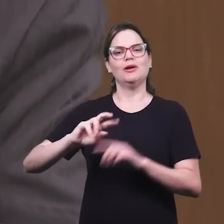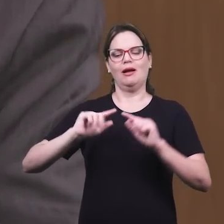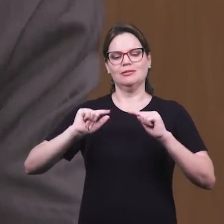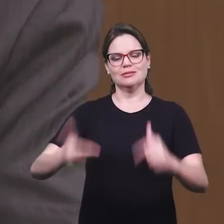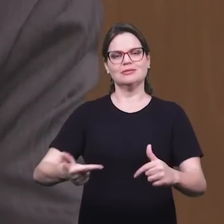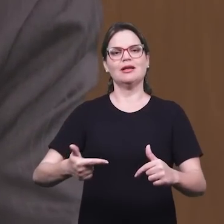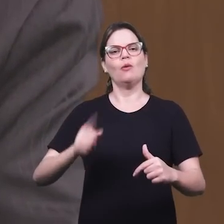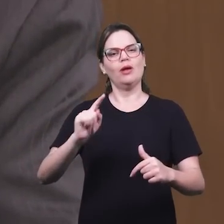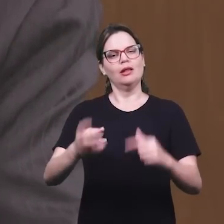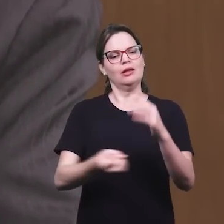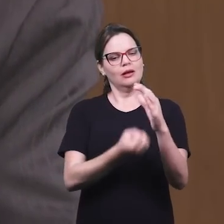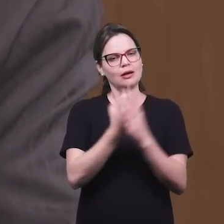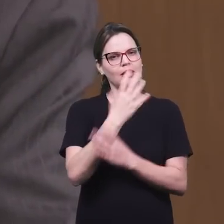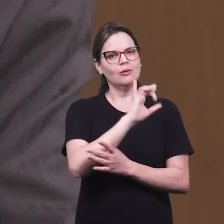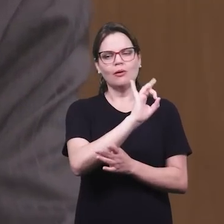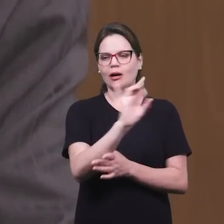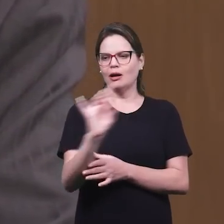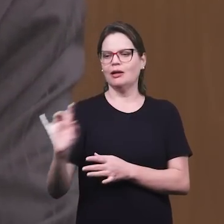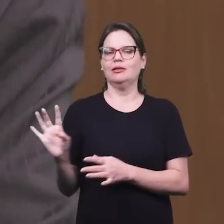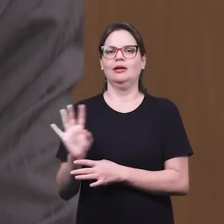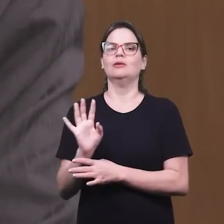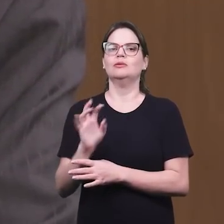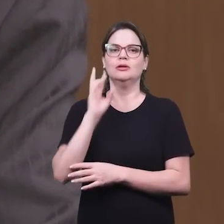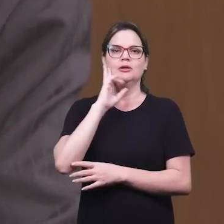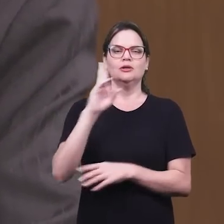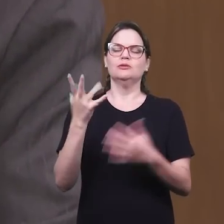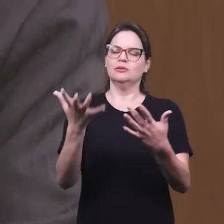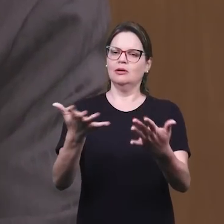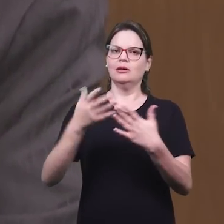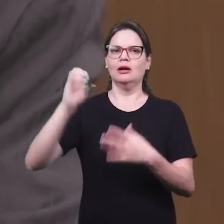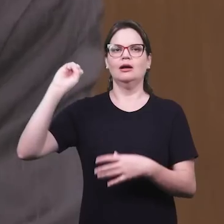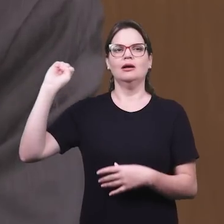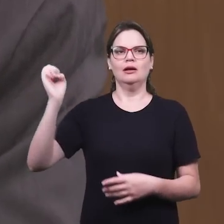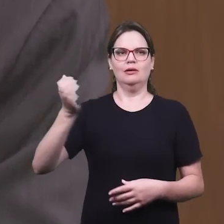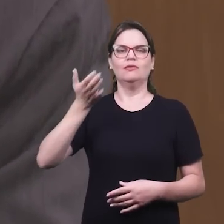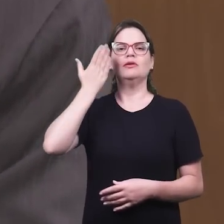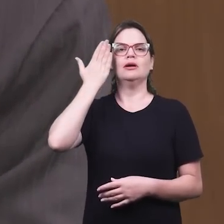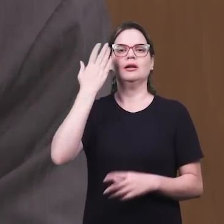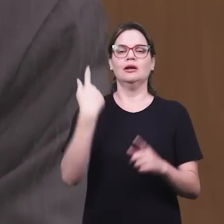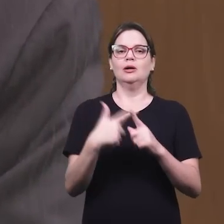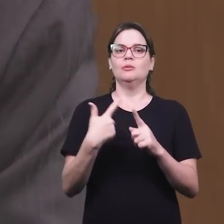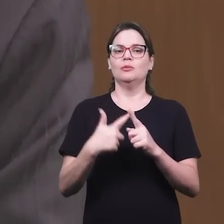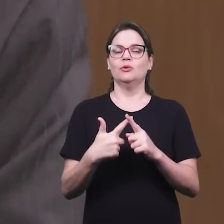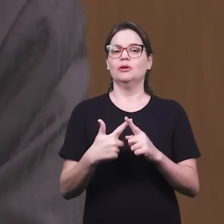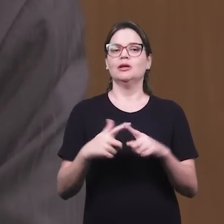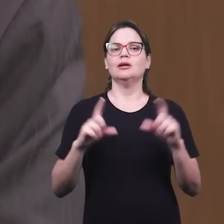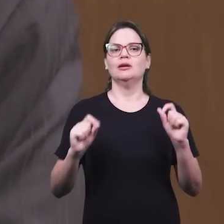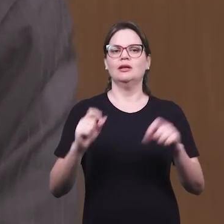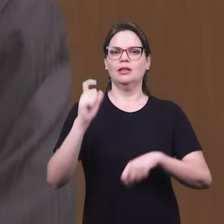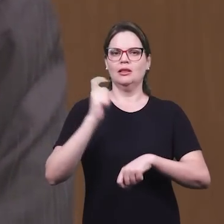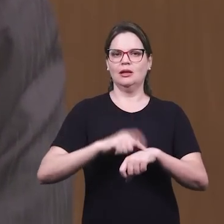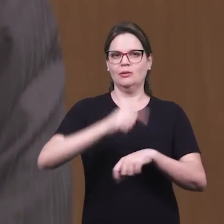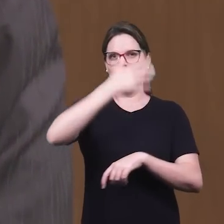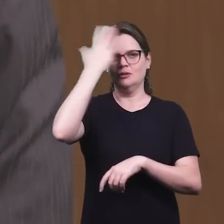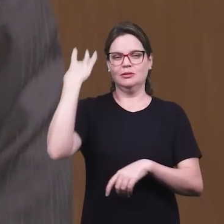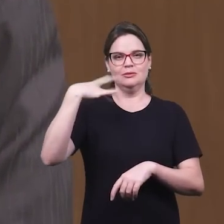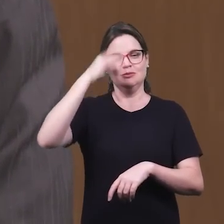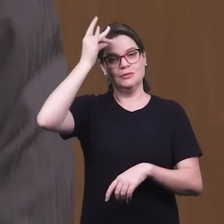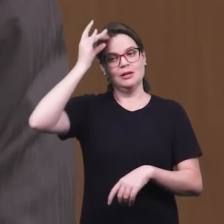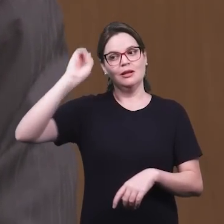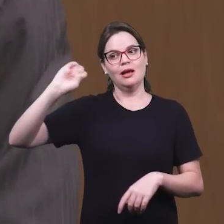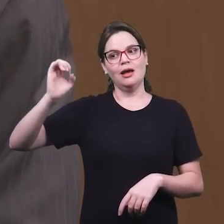ele preciosos. E ele quer se revelar, porque a hora que o Espírito Santo revela o